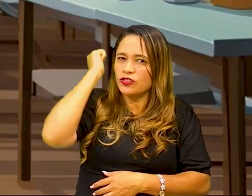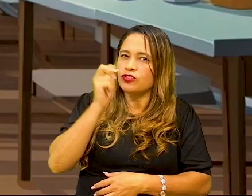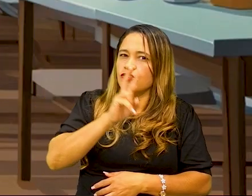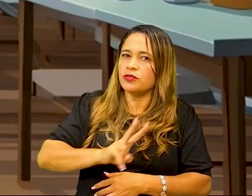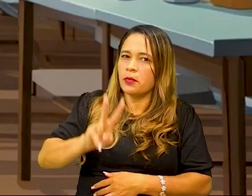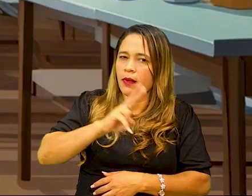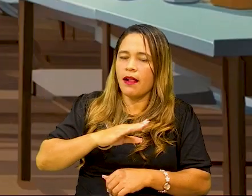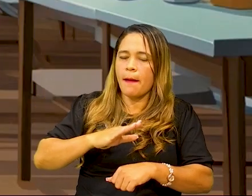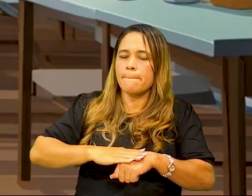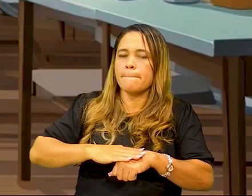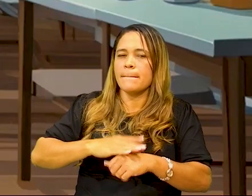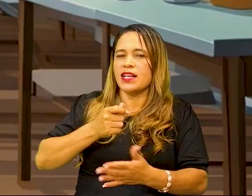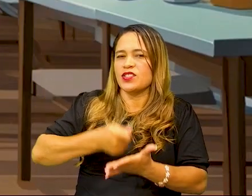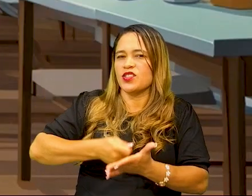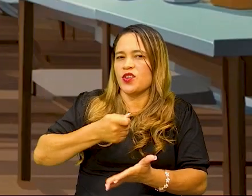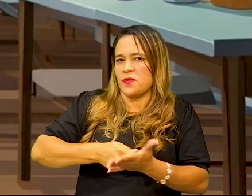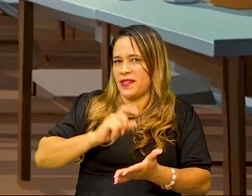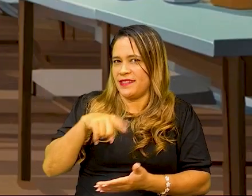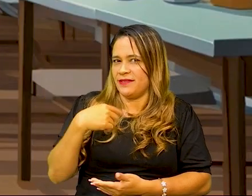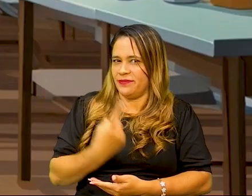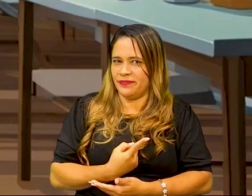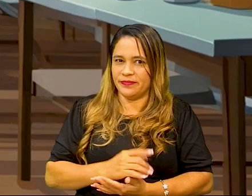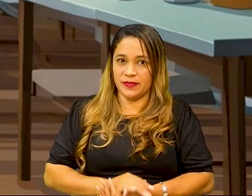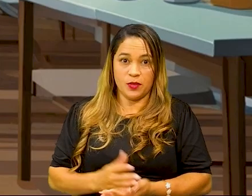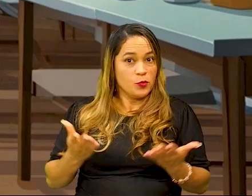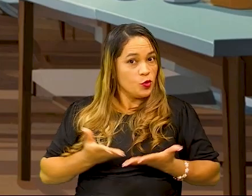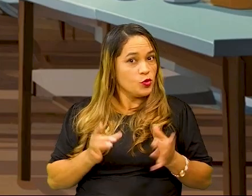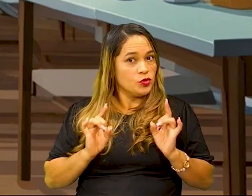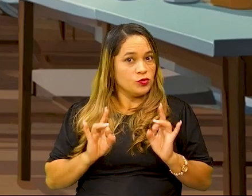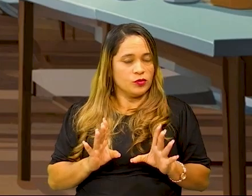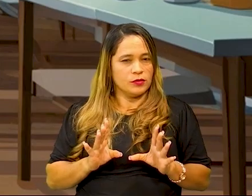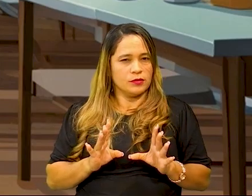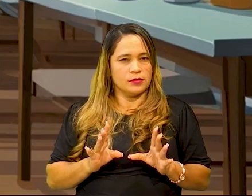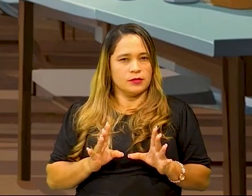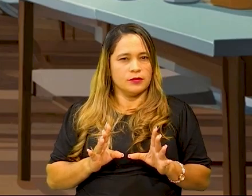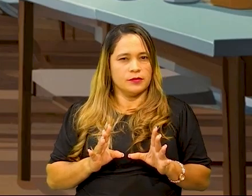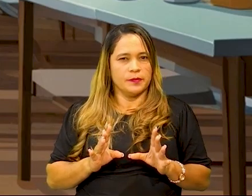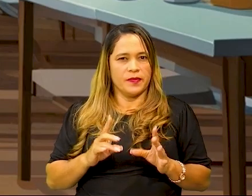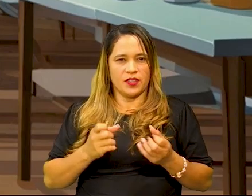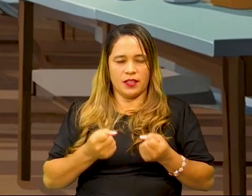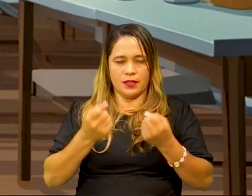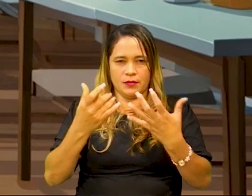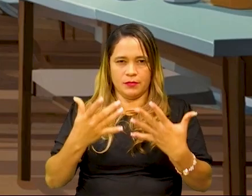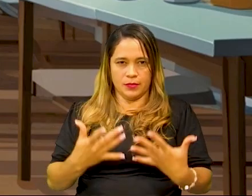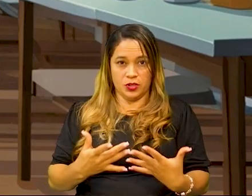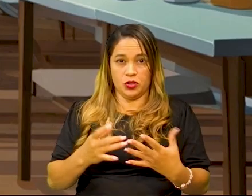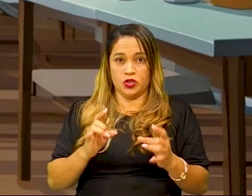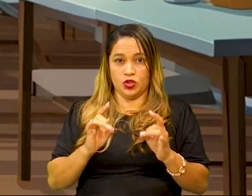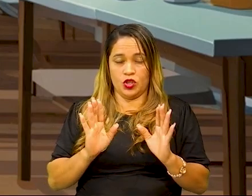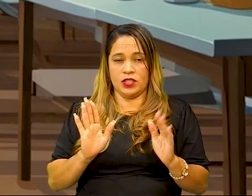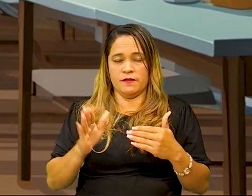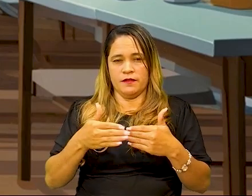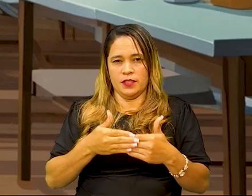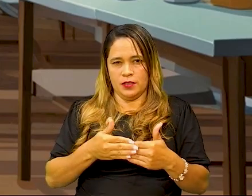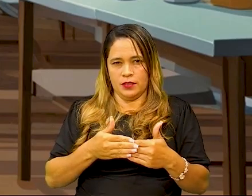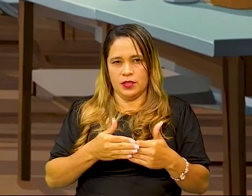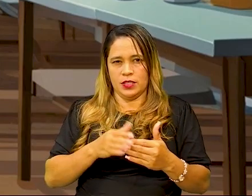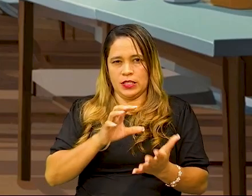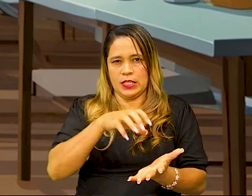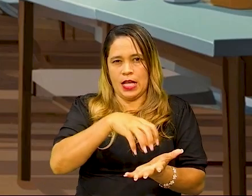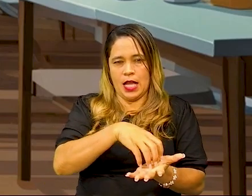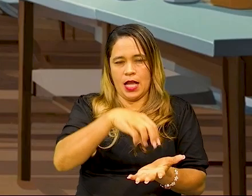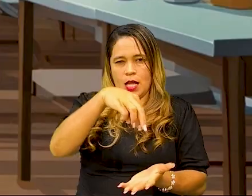mais cobradas da gente. Certo? Por hoje é isso, galerinha. O que eu queria parar para falar com vocês hoje era esse fechamento do Reino Monera para a